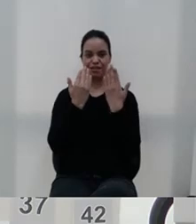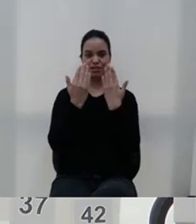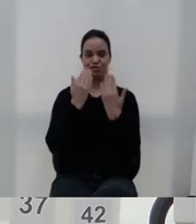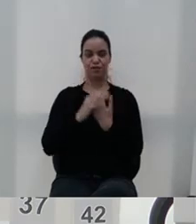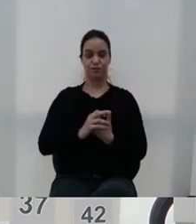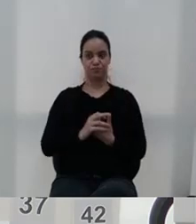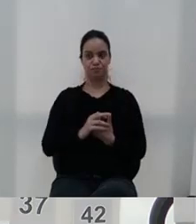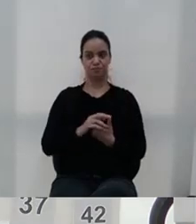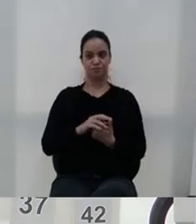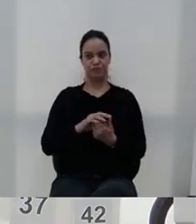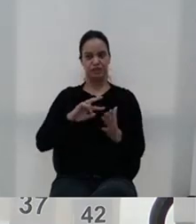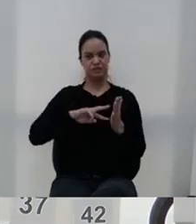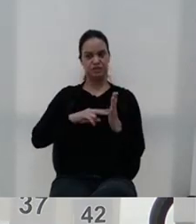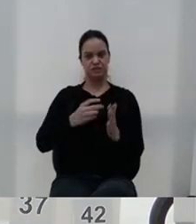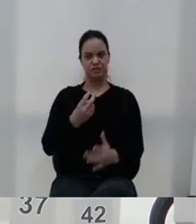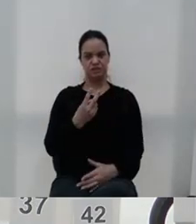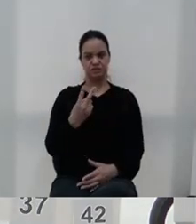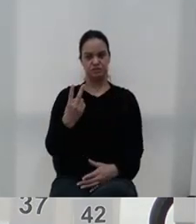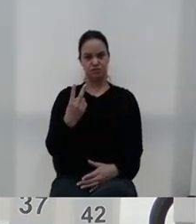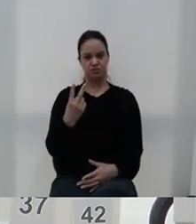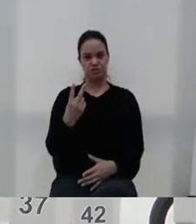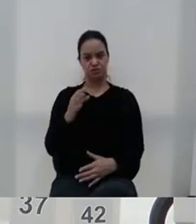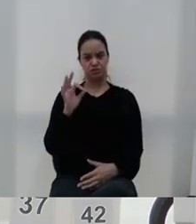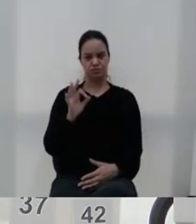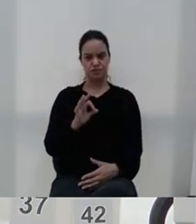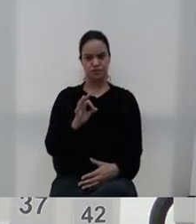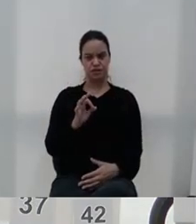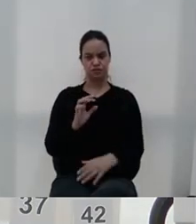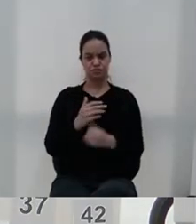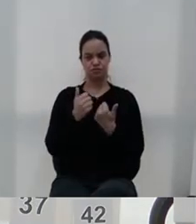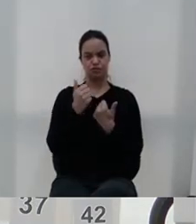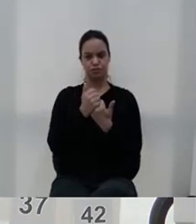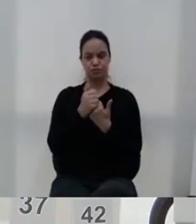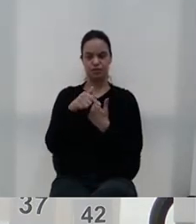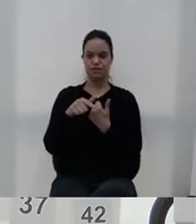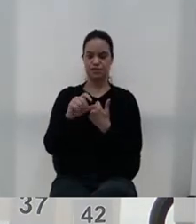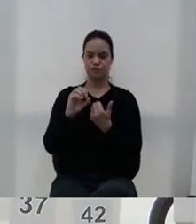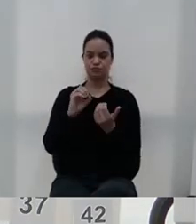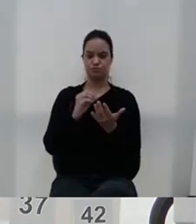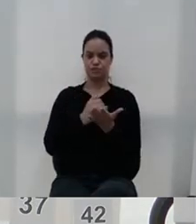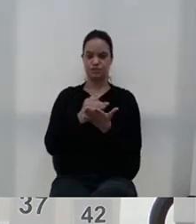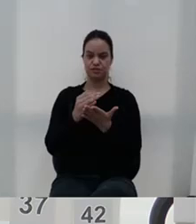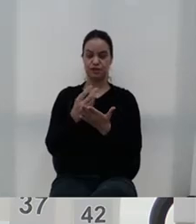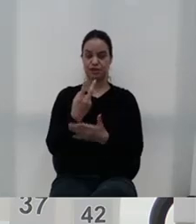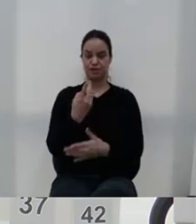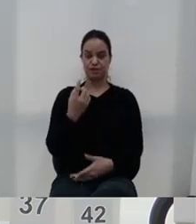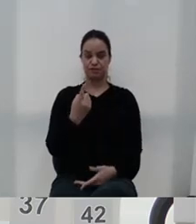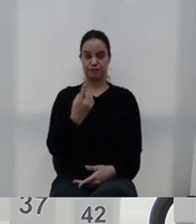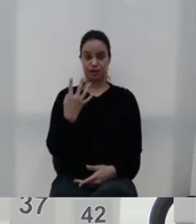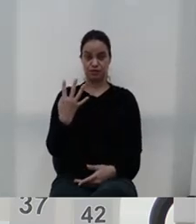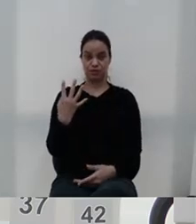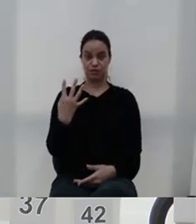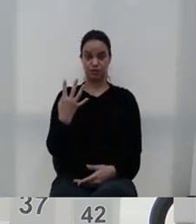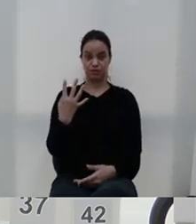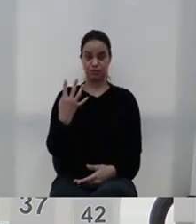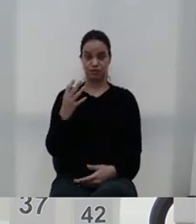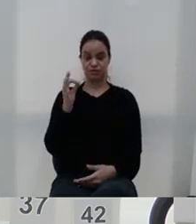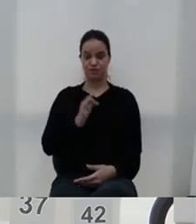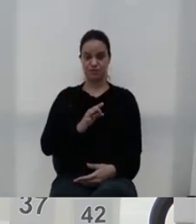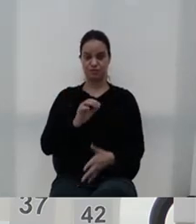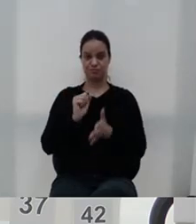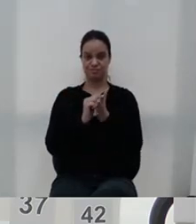Representava cerca de 22% das defesas da instituição, 7% das iniciais e 14% das